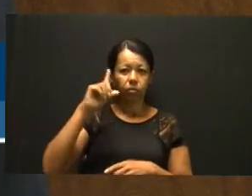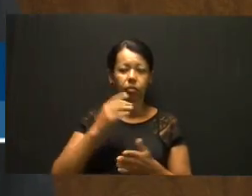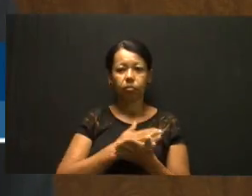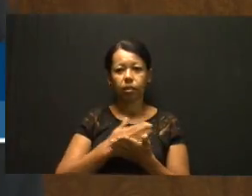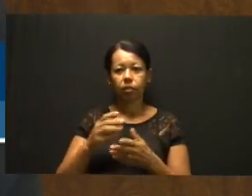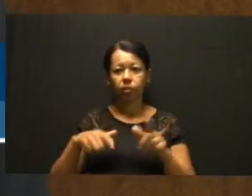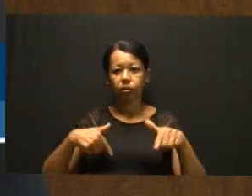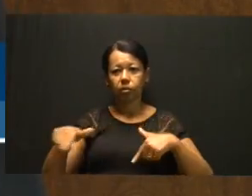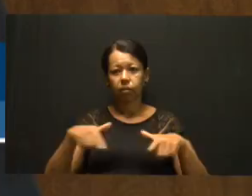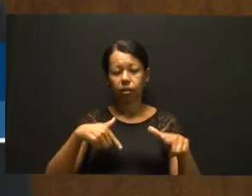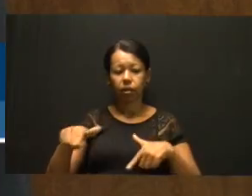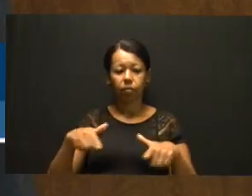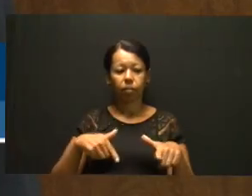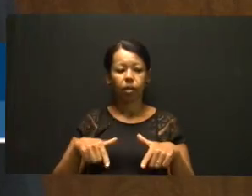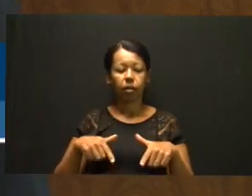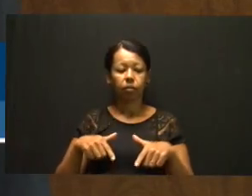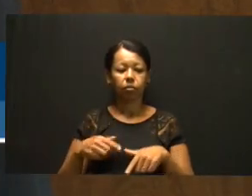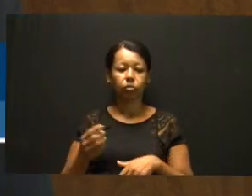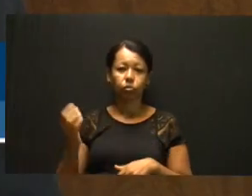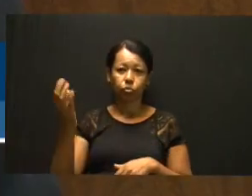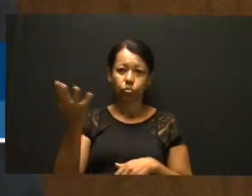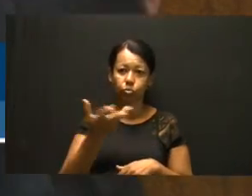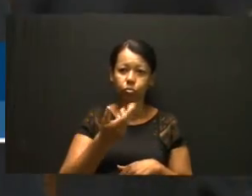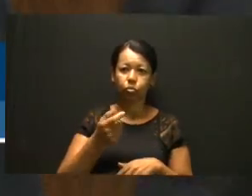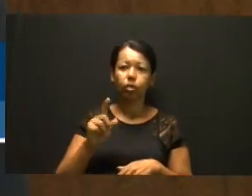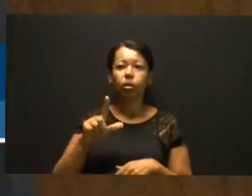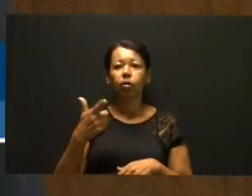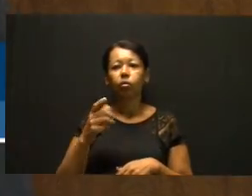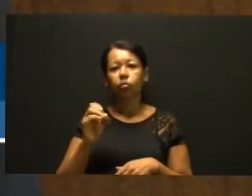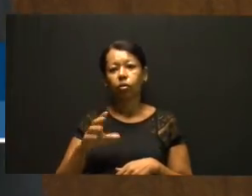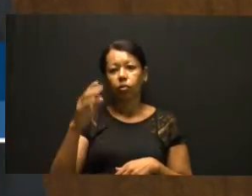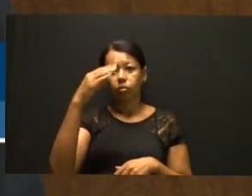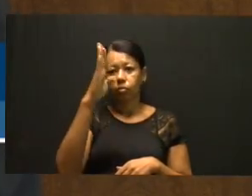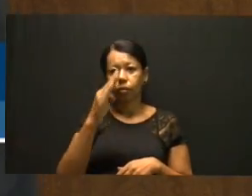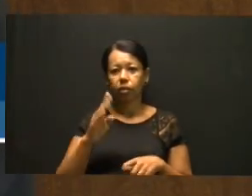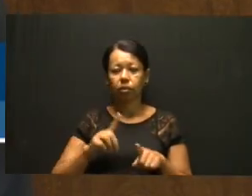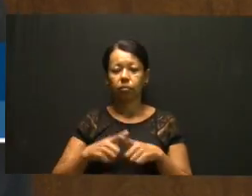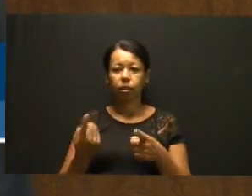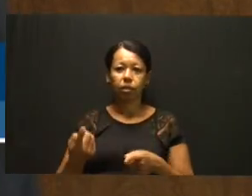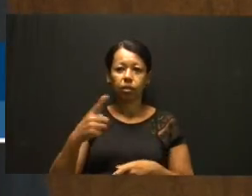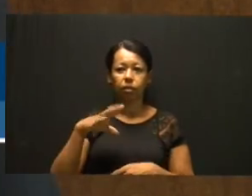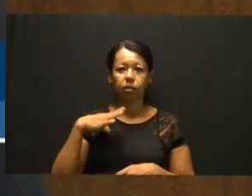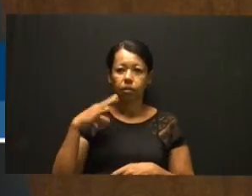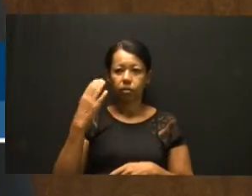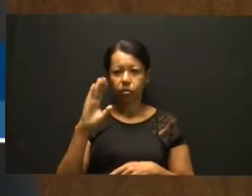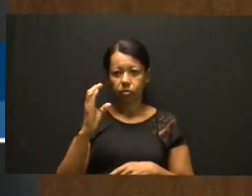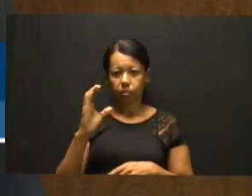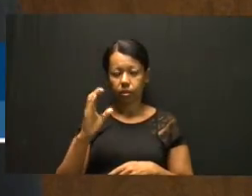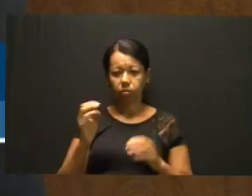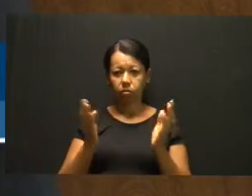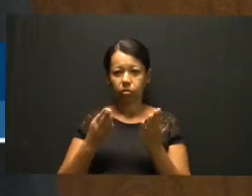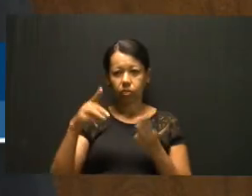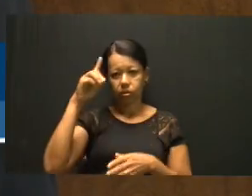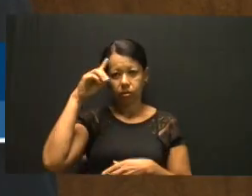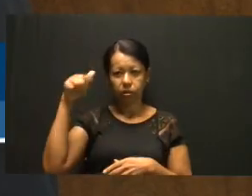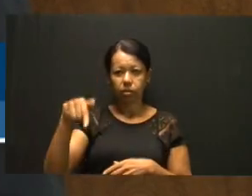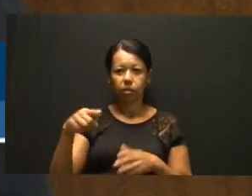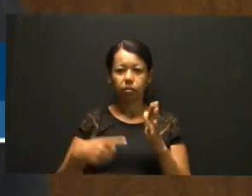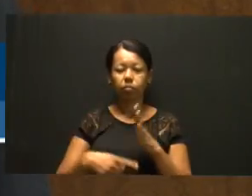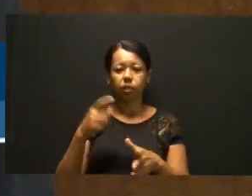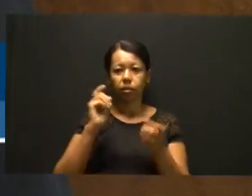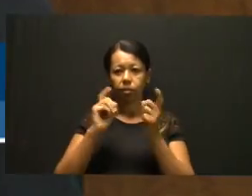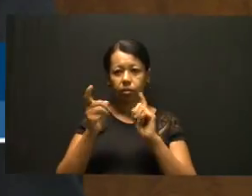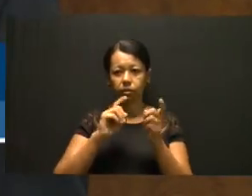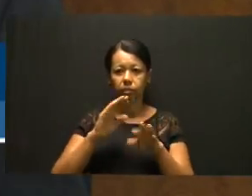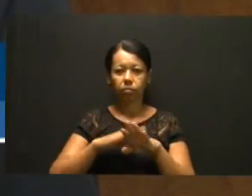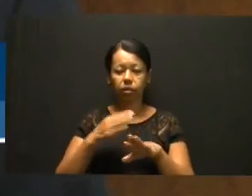né, de um modo geral, não só o Brasil, mas como principalmente a nossa cidade de Cubatão. Hoje, dia 7, a primeira sessão, praticamente uma sessão